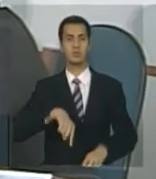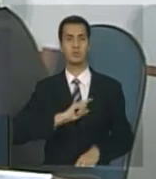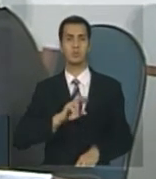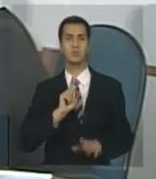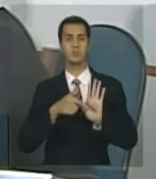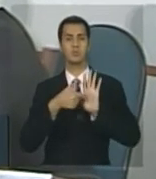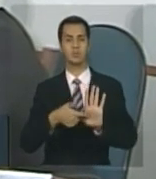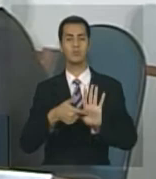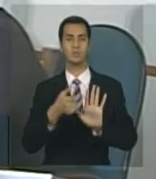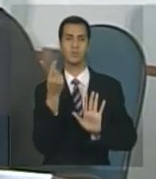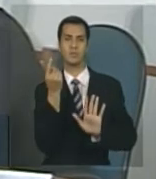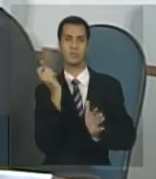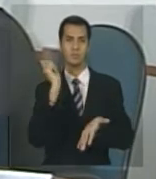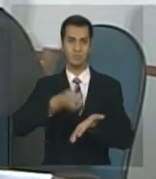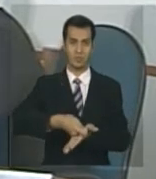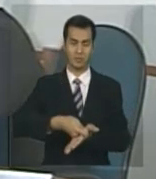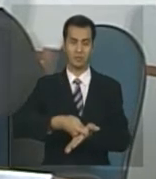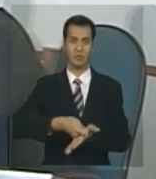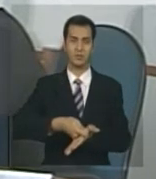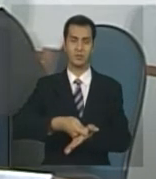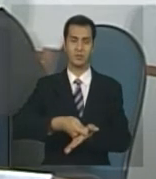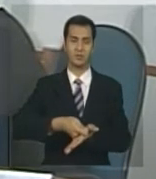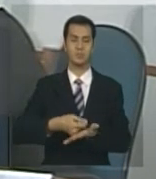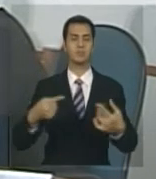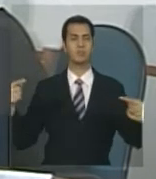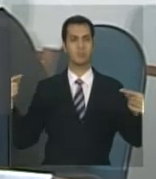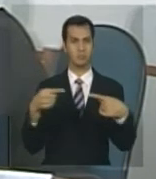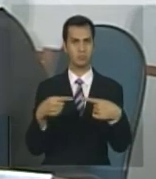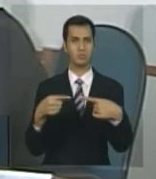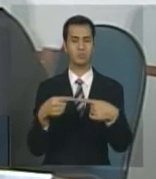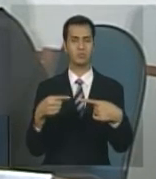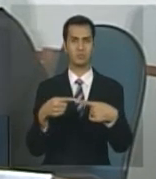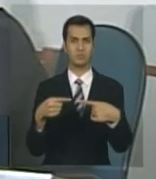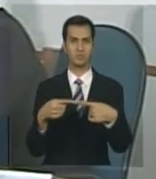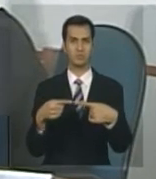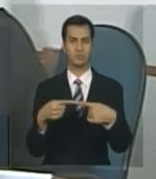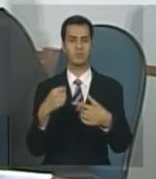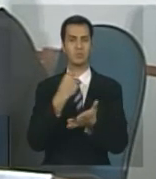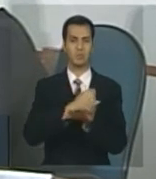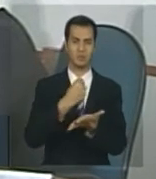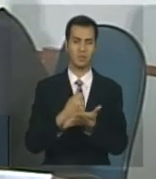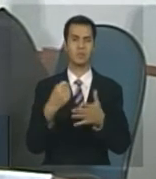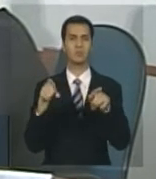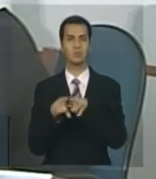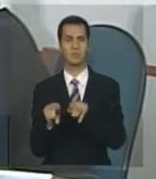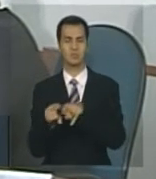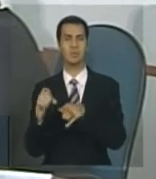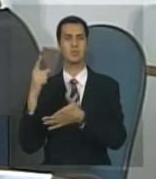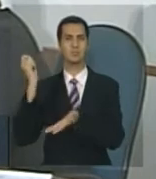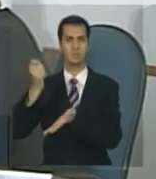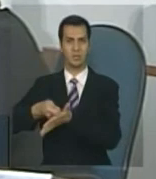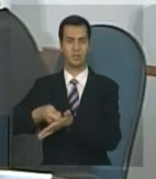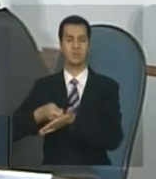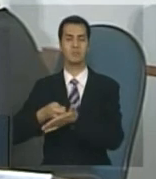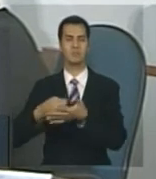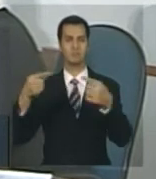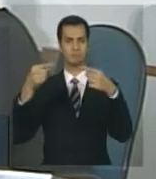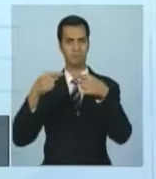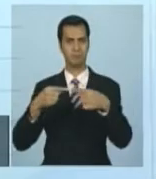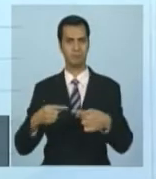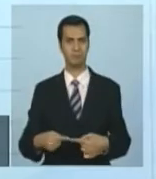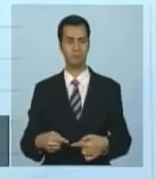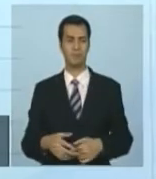valores que praticamente coincidem com os valores que foram empenhados. E embaixo a